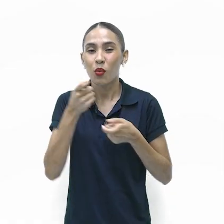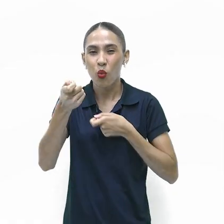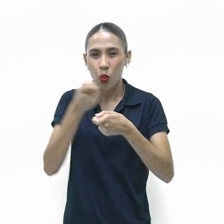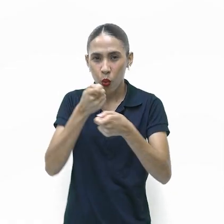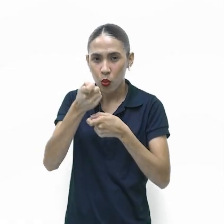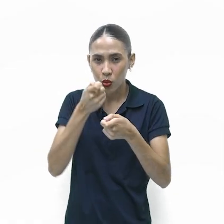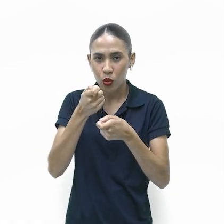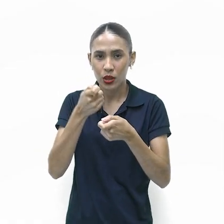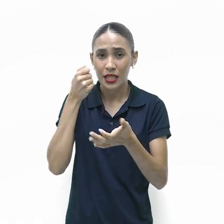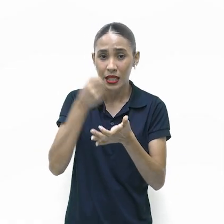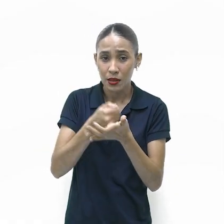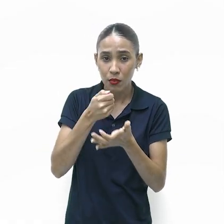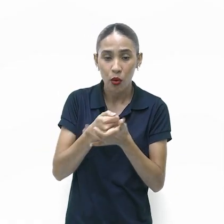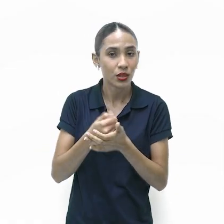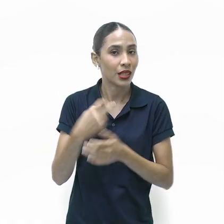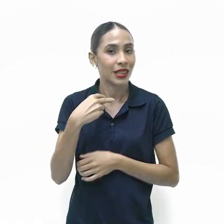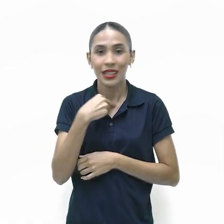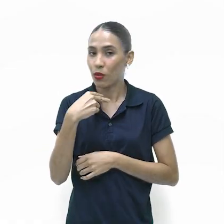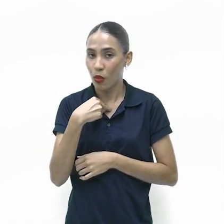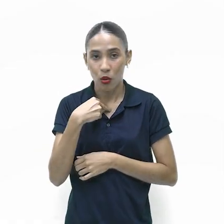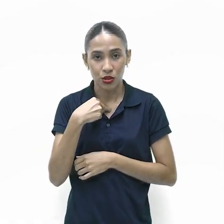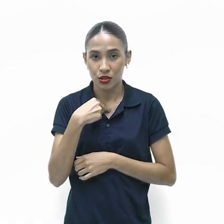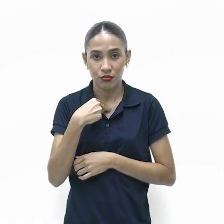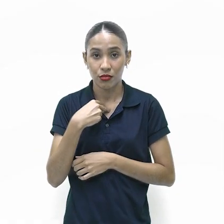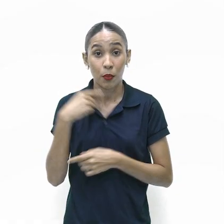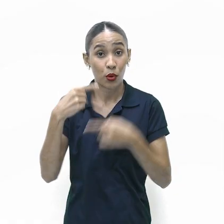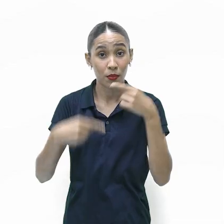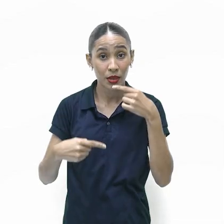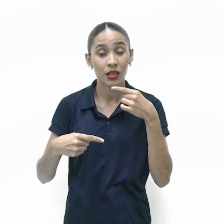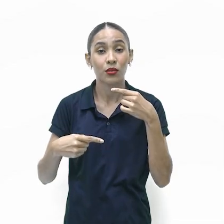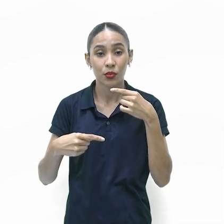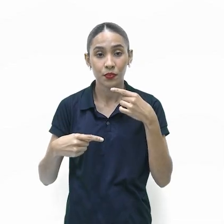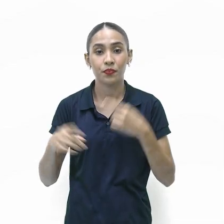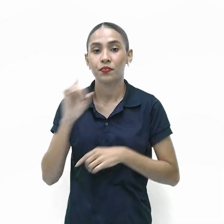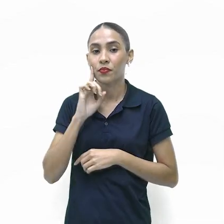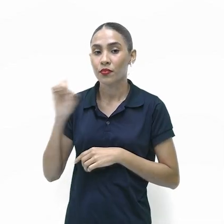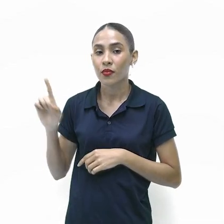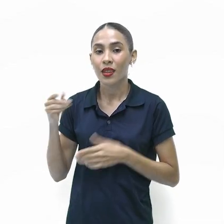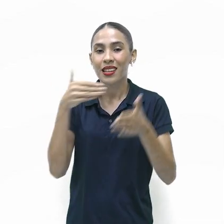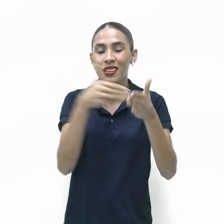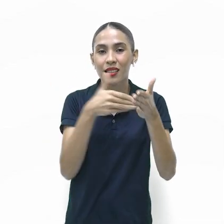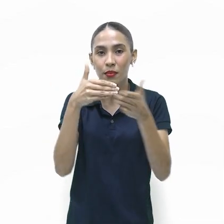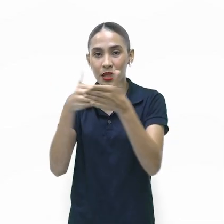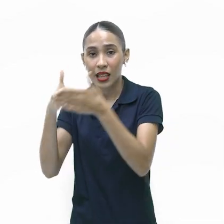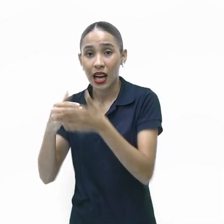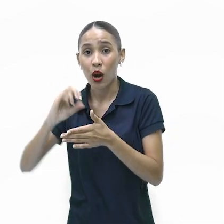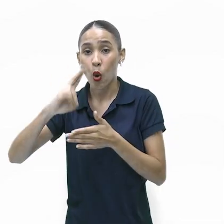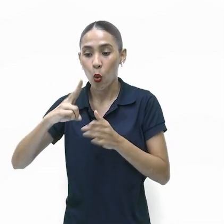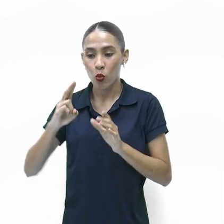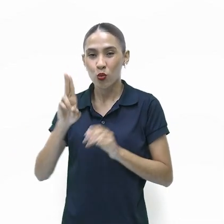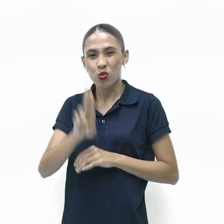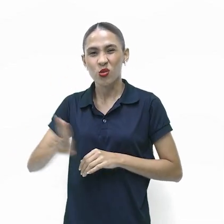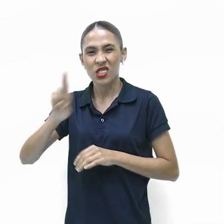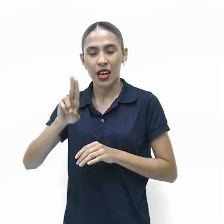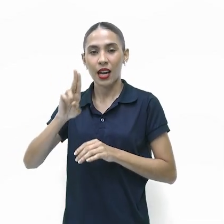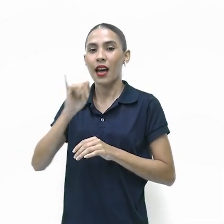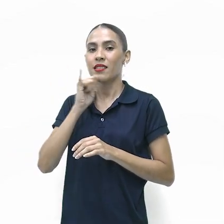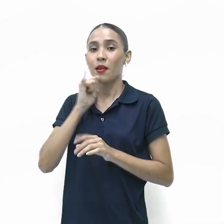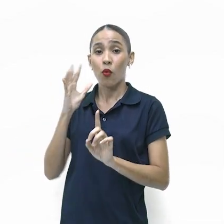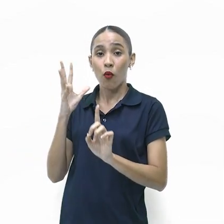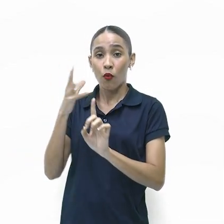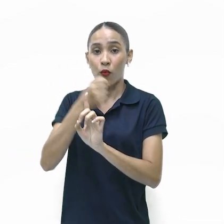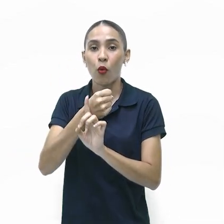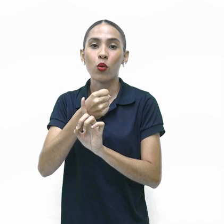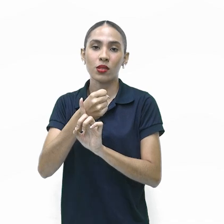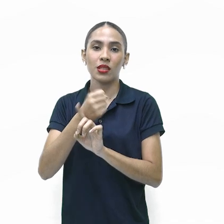de natalidade pode ser imposta. É proibido limitar ou coagir pessoas na decisão de